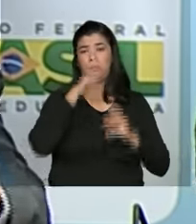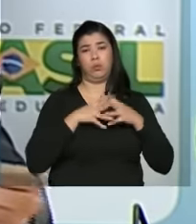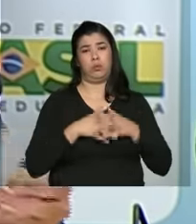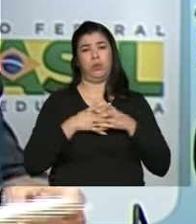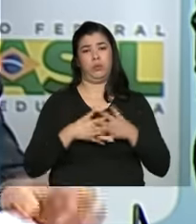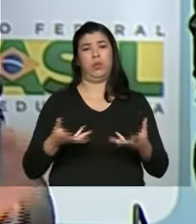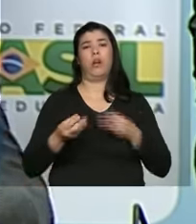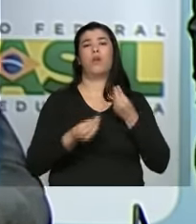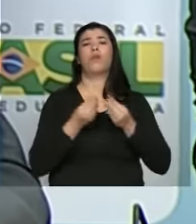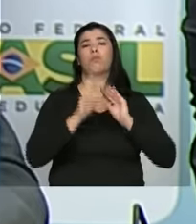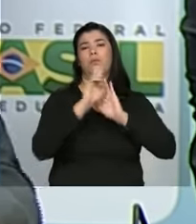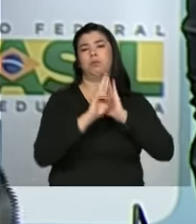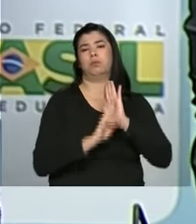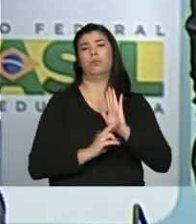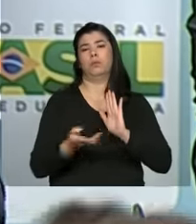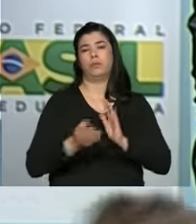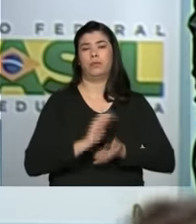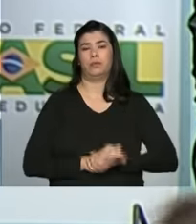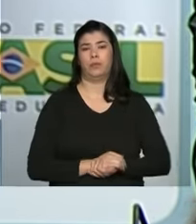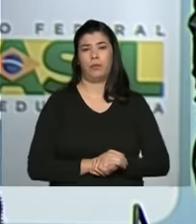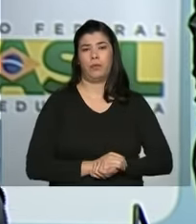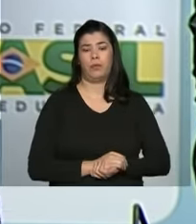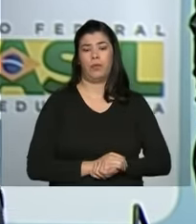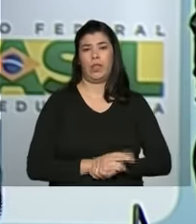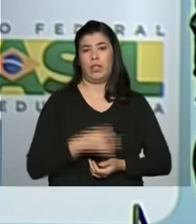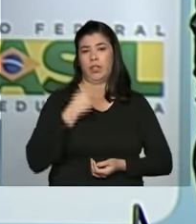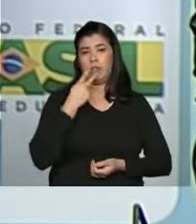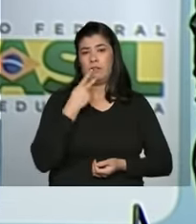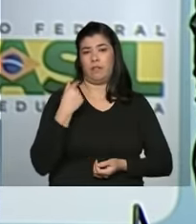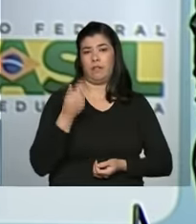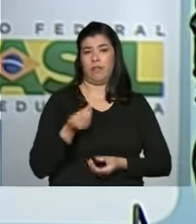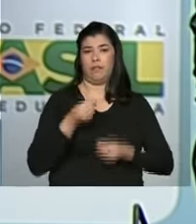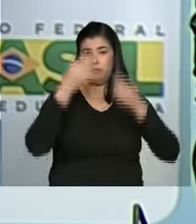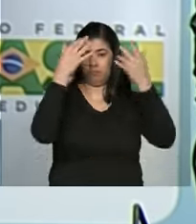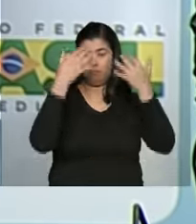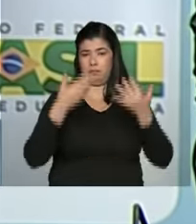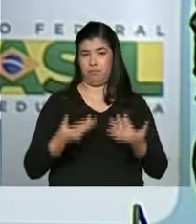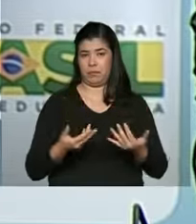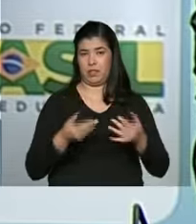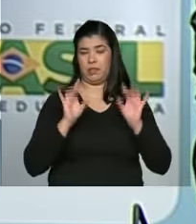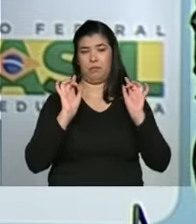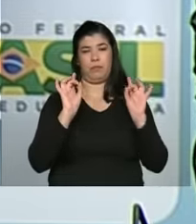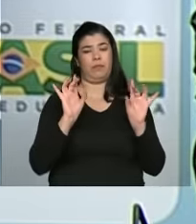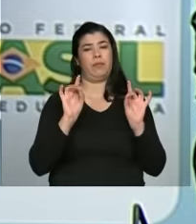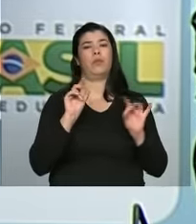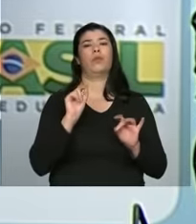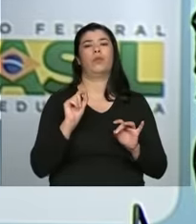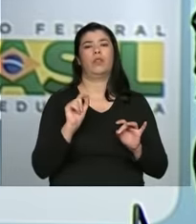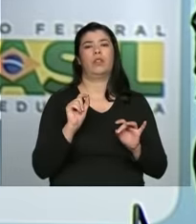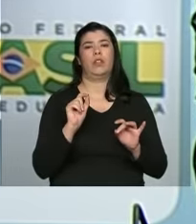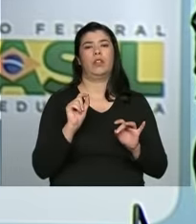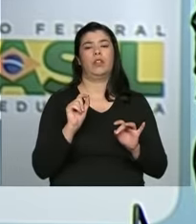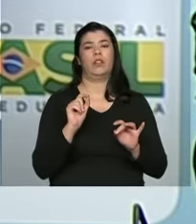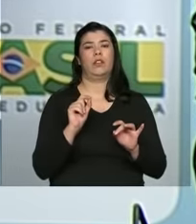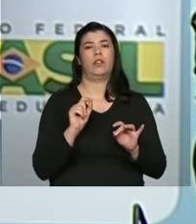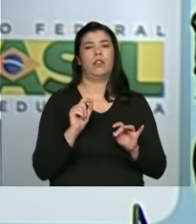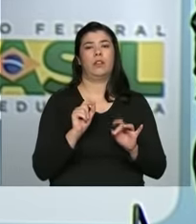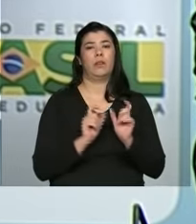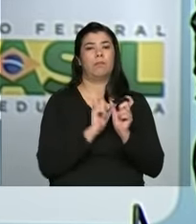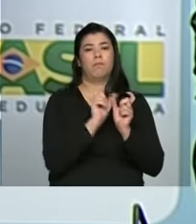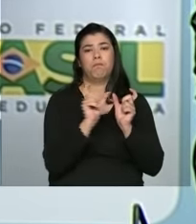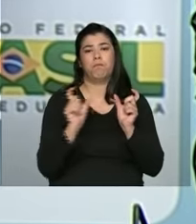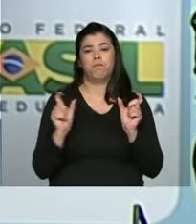vista regulatório quando nós falamos aí eu tô entrando agora vou entrar especificamente nos elementos mais